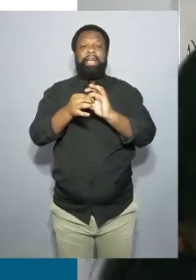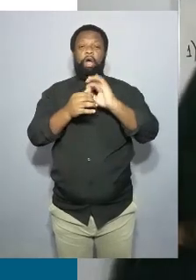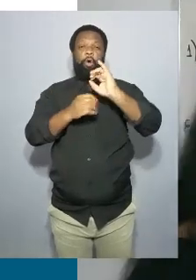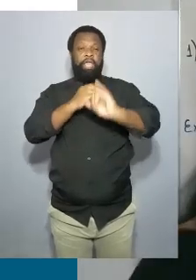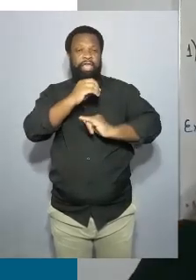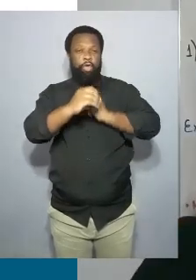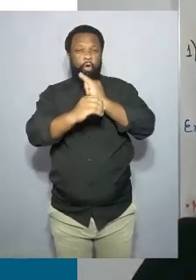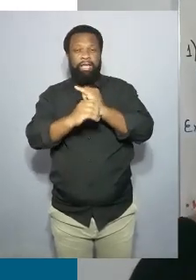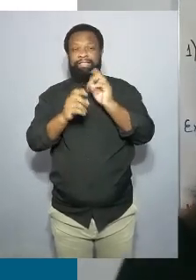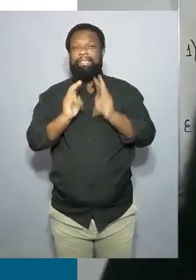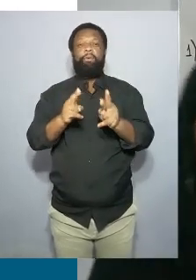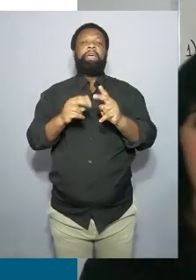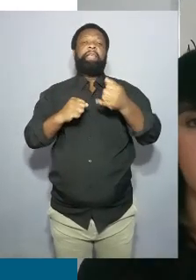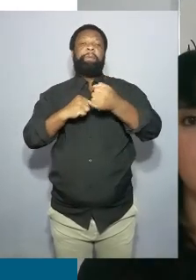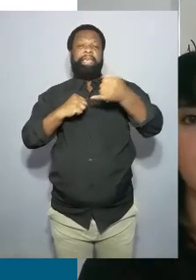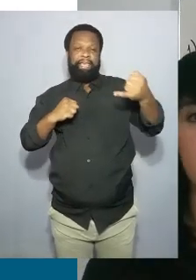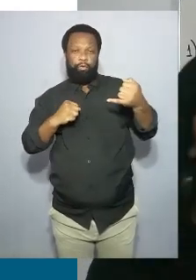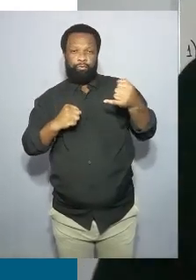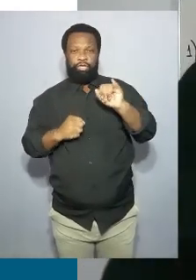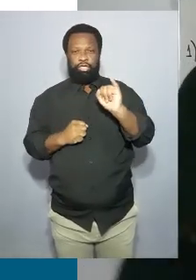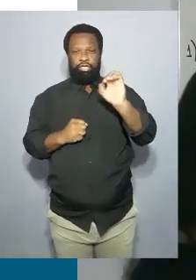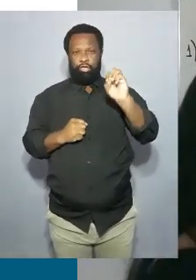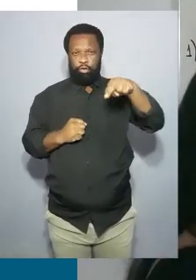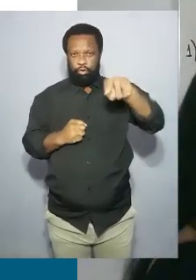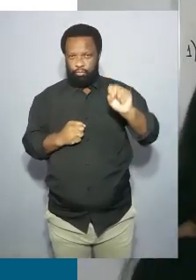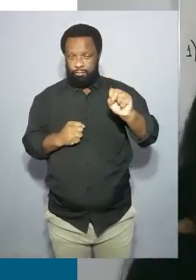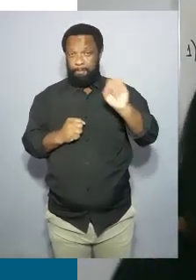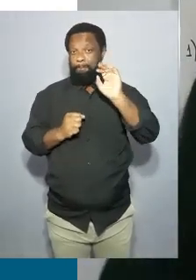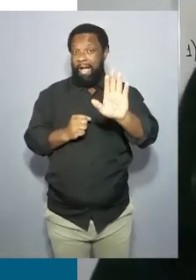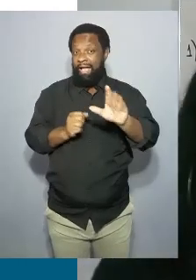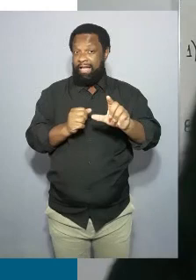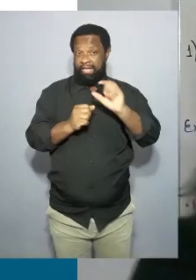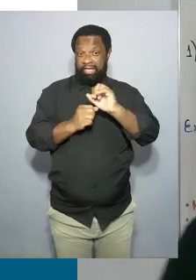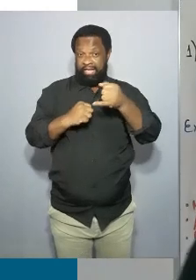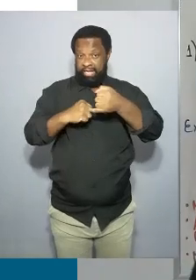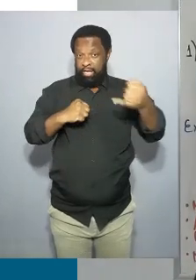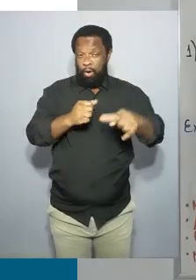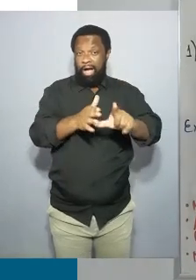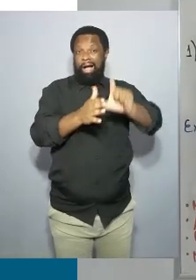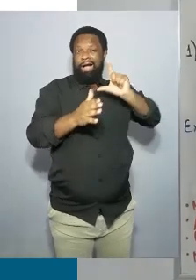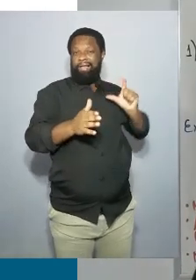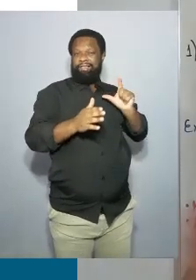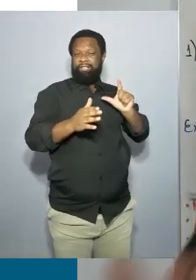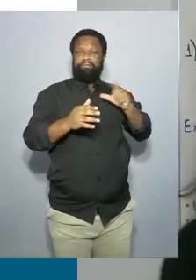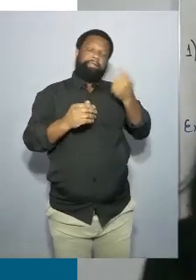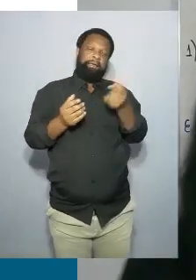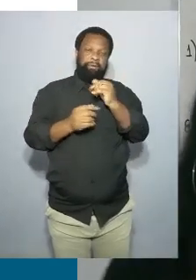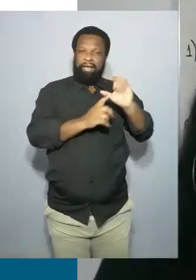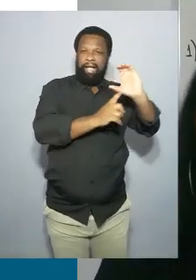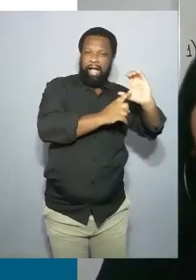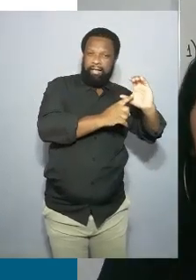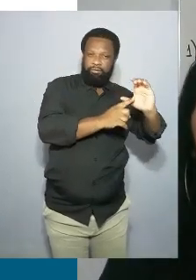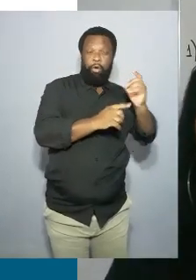entre íons. Mas antes, né, de serem formados os íons, ou seja, antes de você ter um cátion